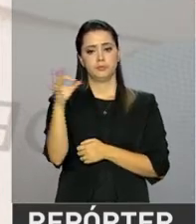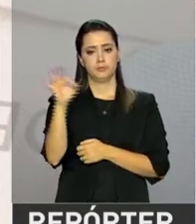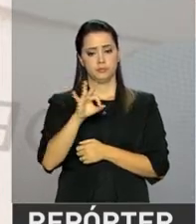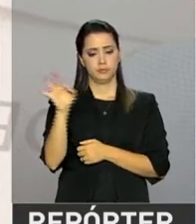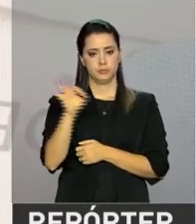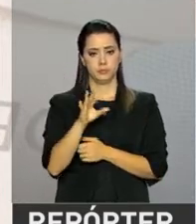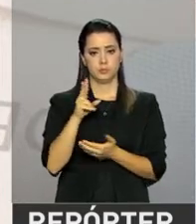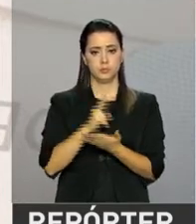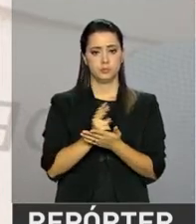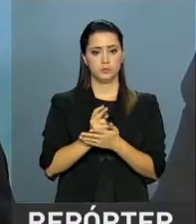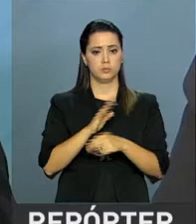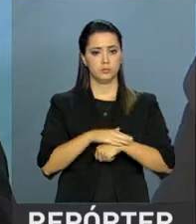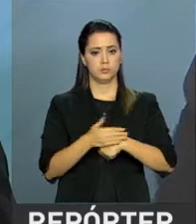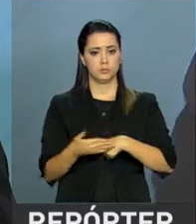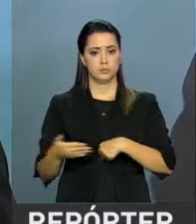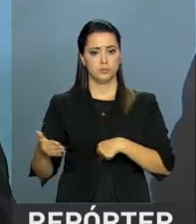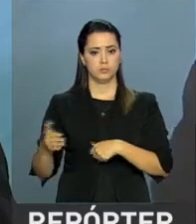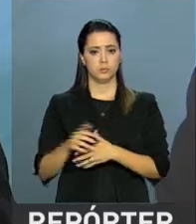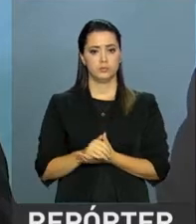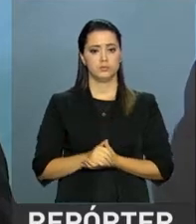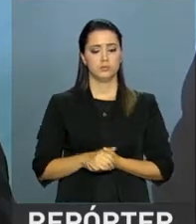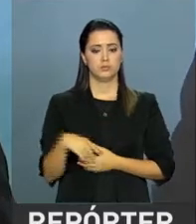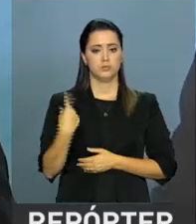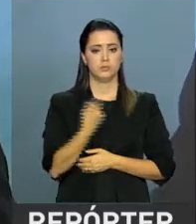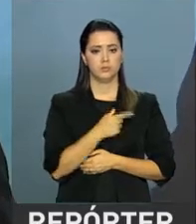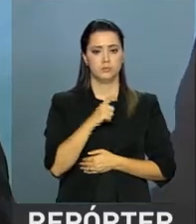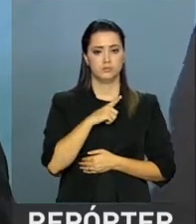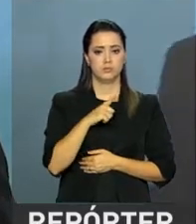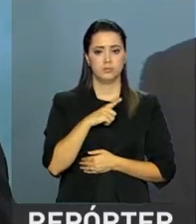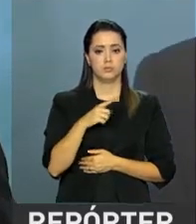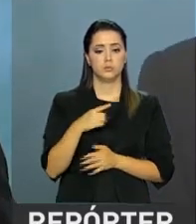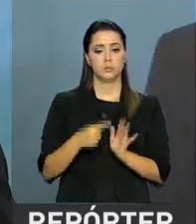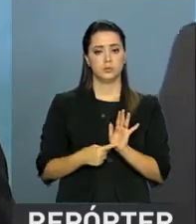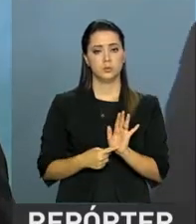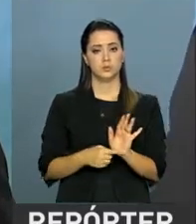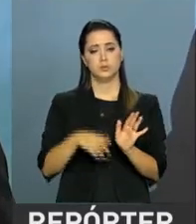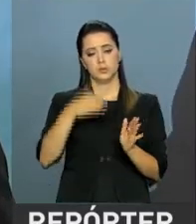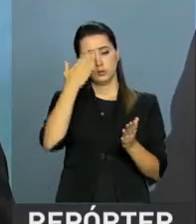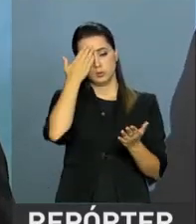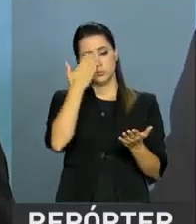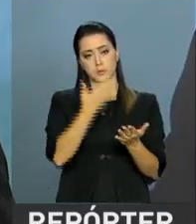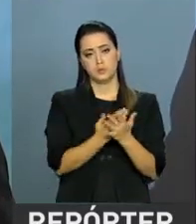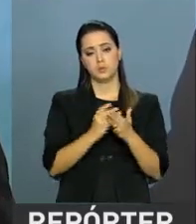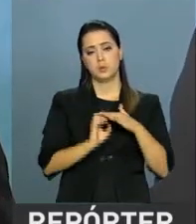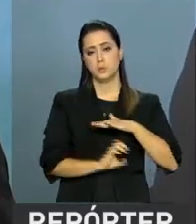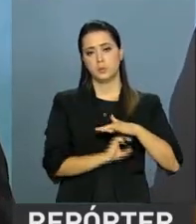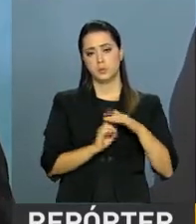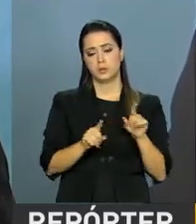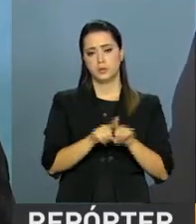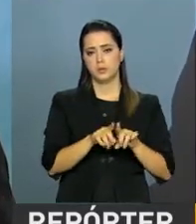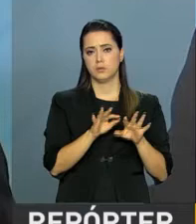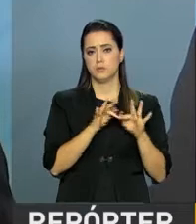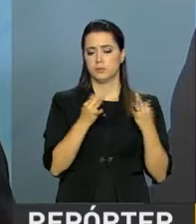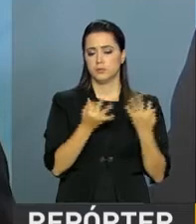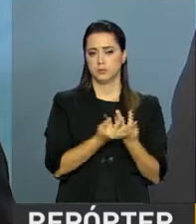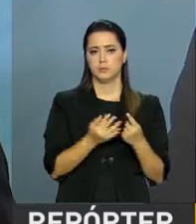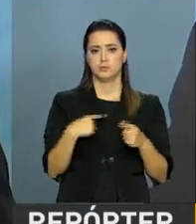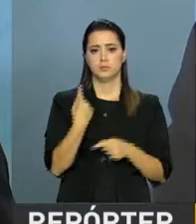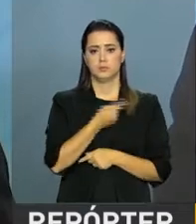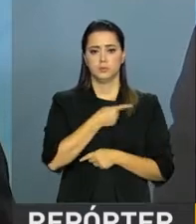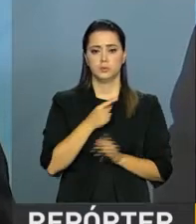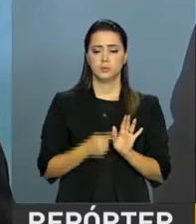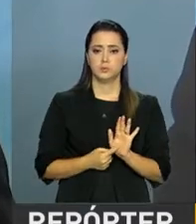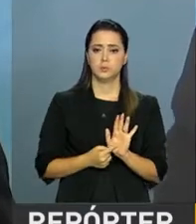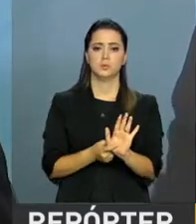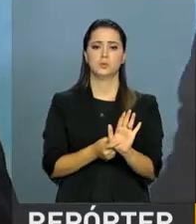17,6% no mesmo período. Nós temos aí uma demonstração da confiança de empresários e famílias. E também um